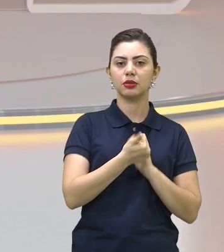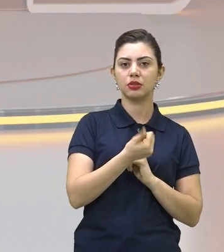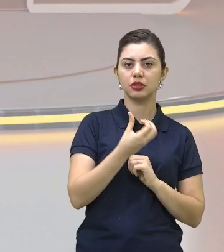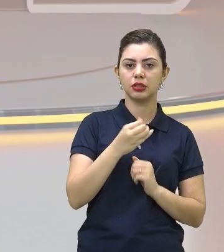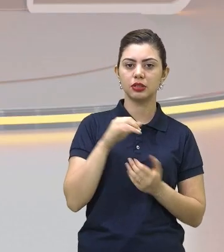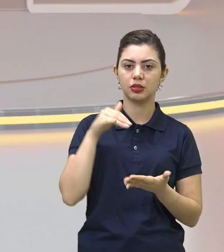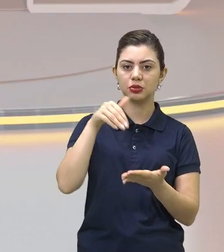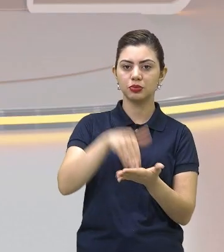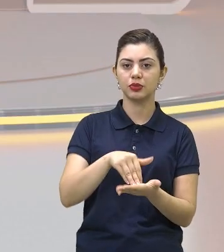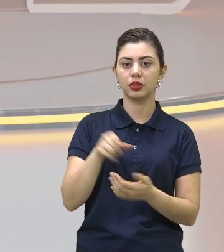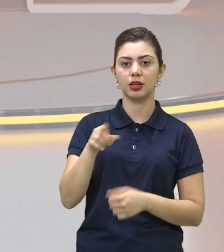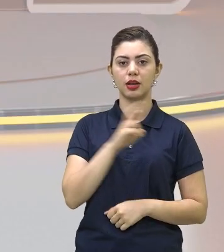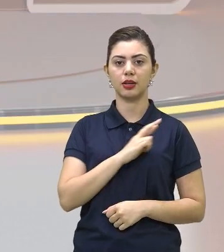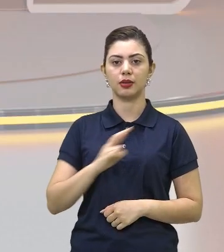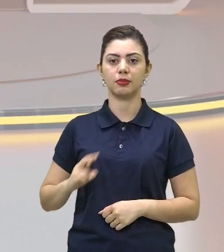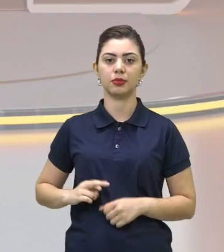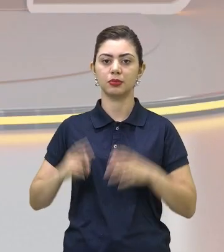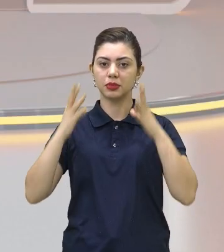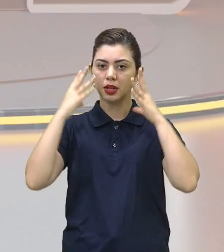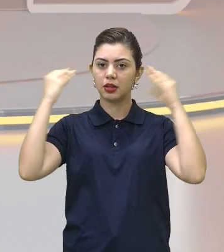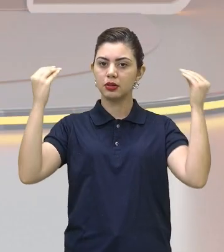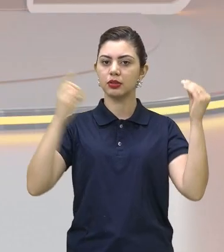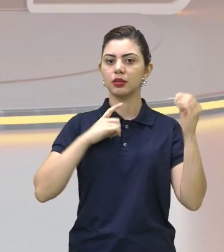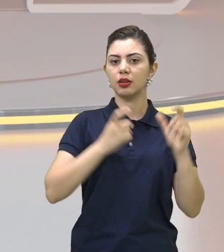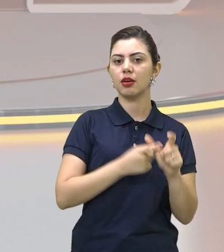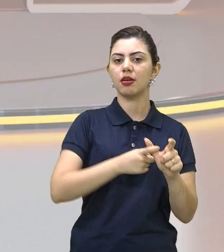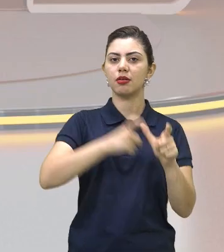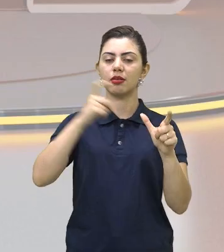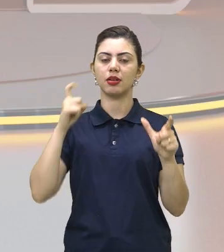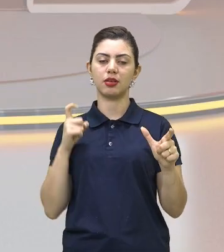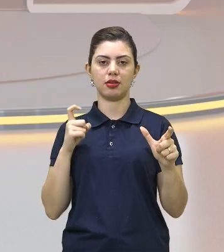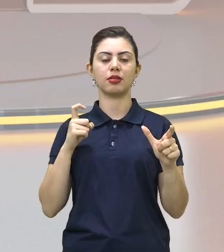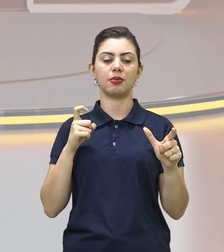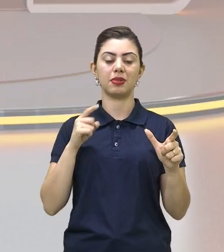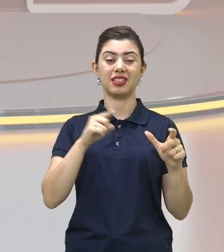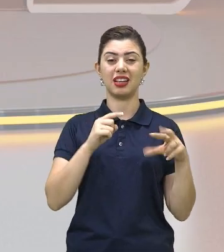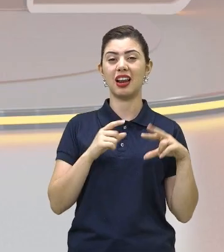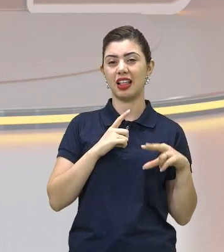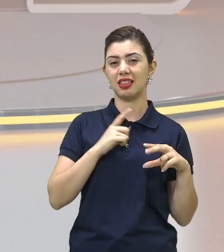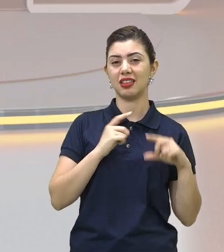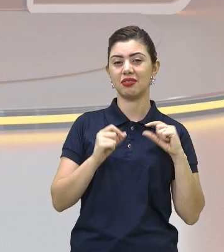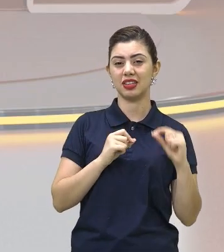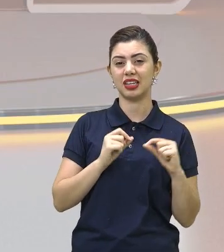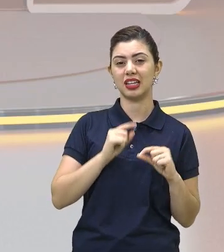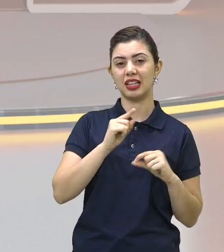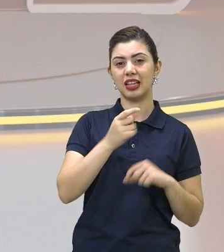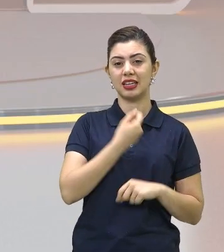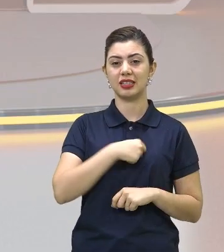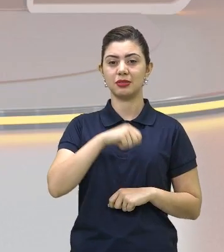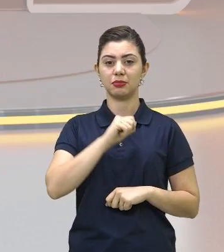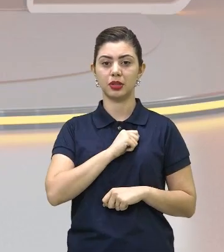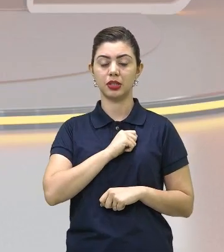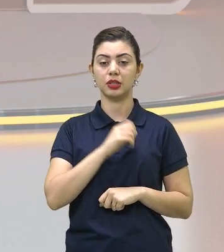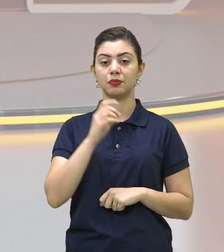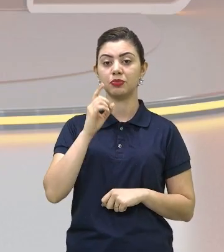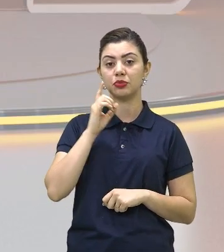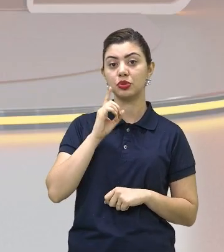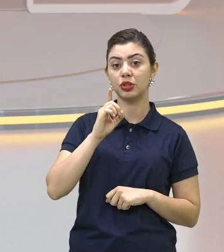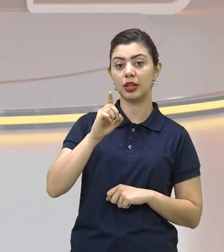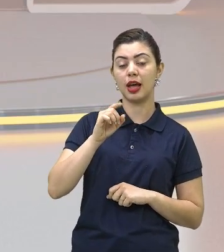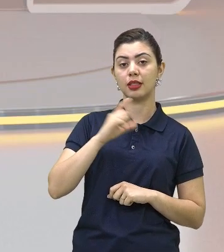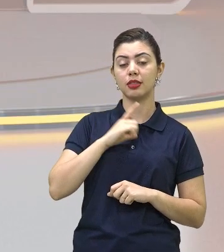Holandesa havia conquistado sua independência da Espanha. Era janeiro de 1579.